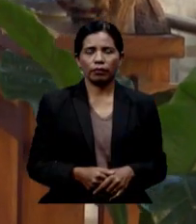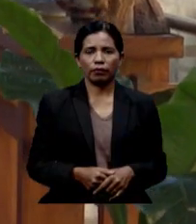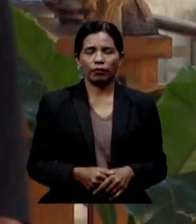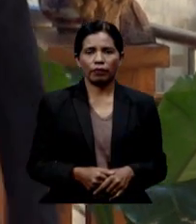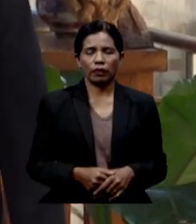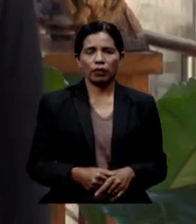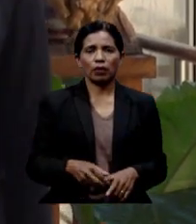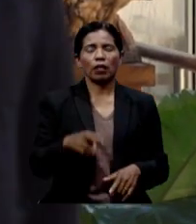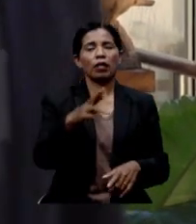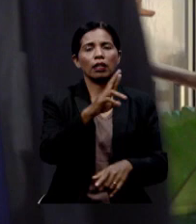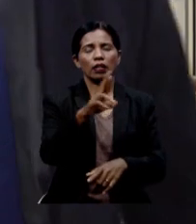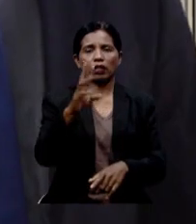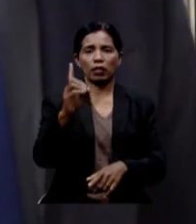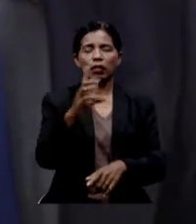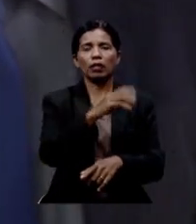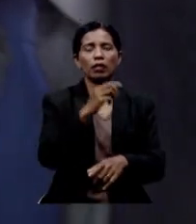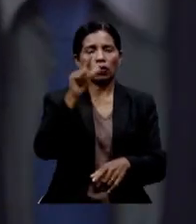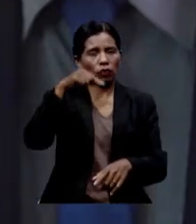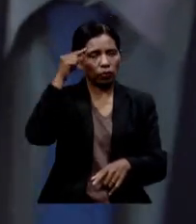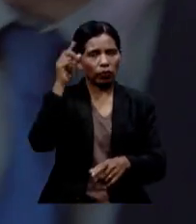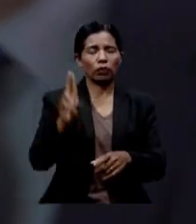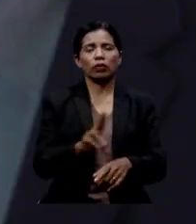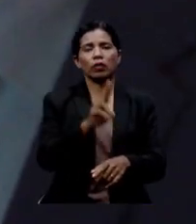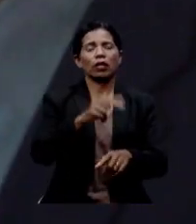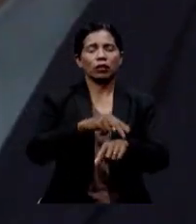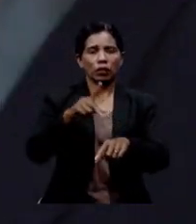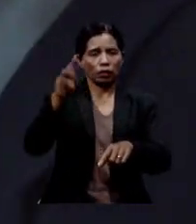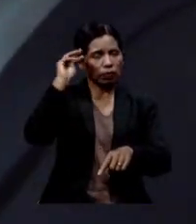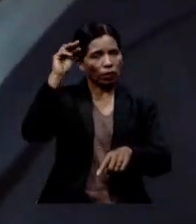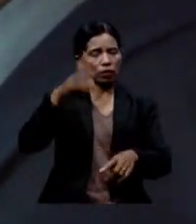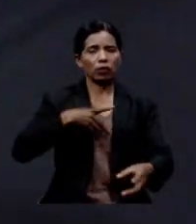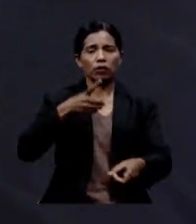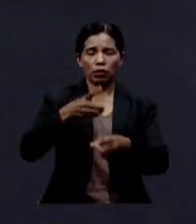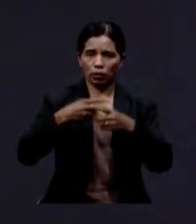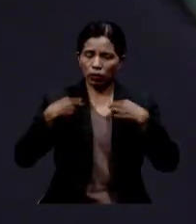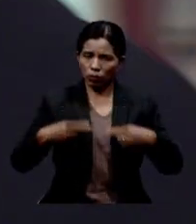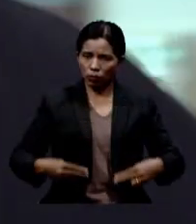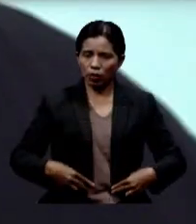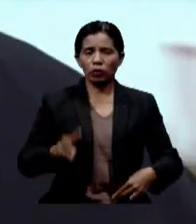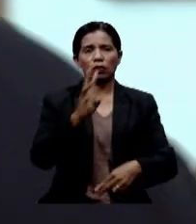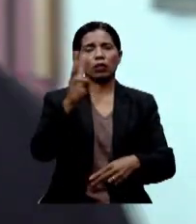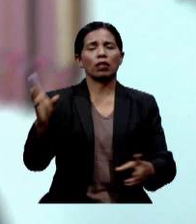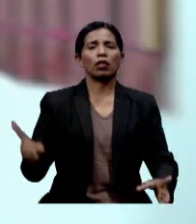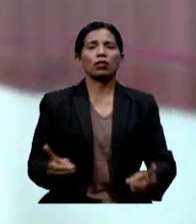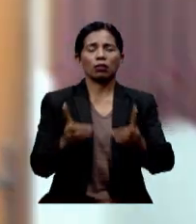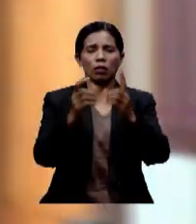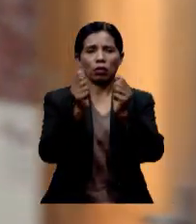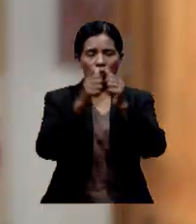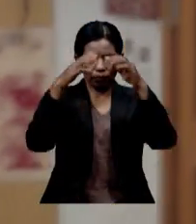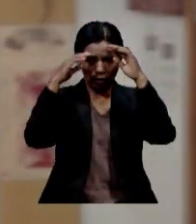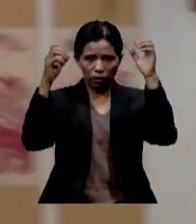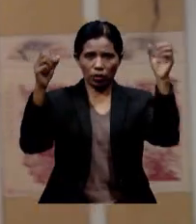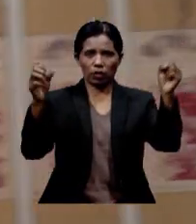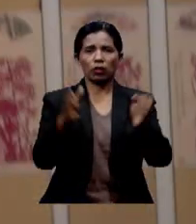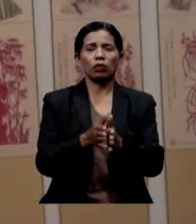República União Myanmar, Governo Unidade Nacional, Ministro de Direitos Humanos, Quartané, assorumal o Presidente da República,